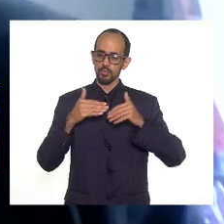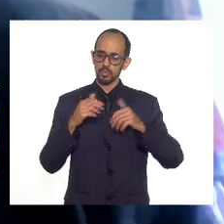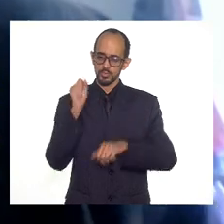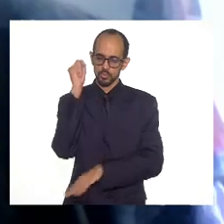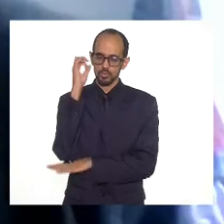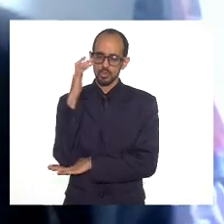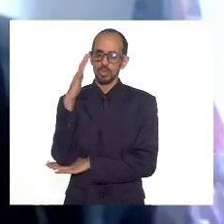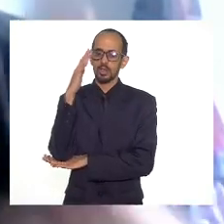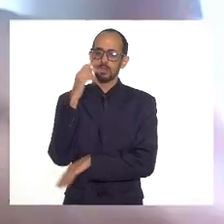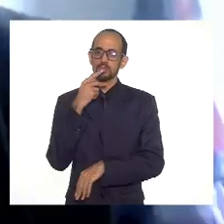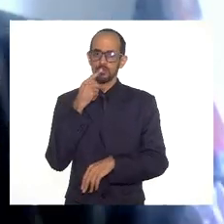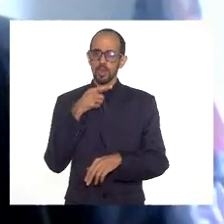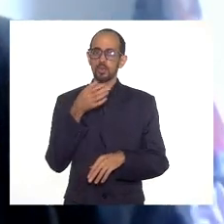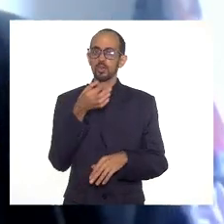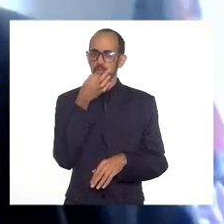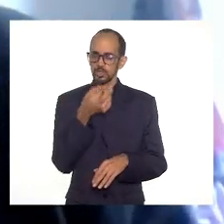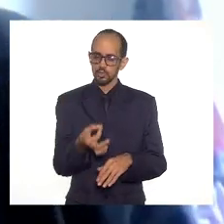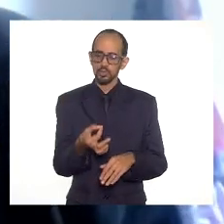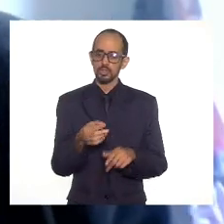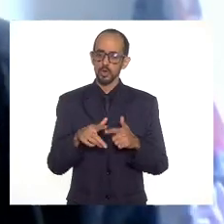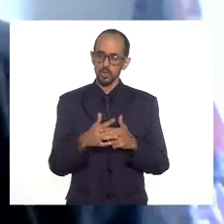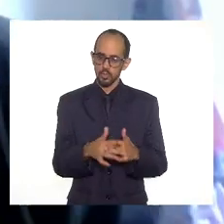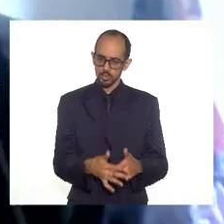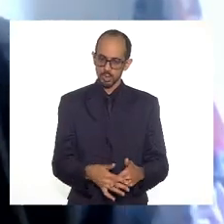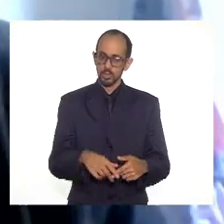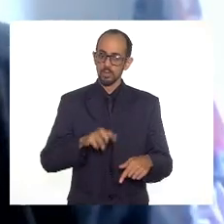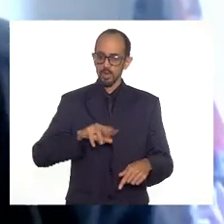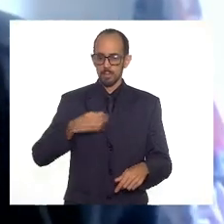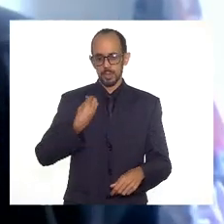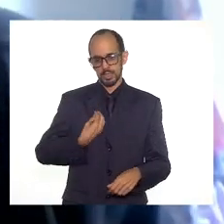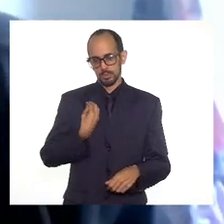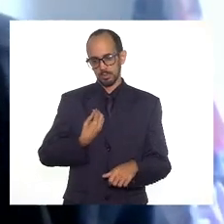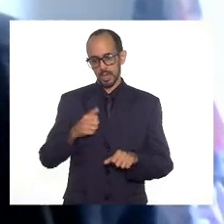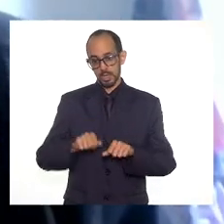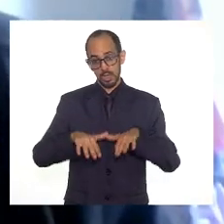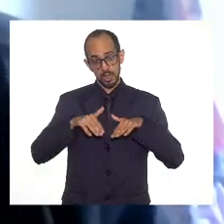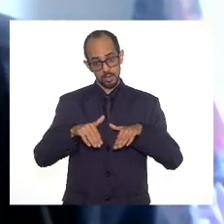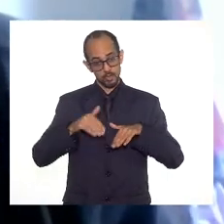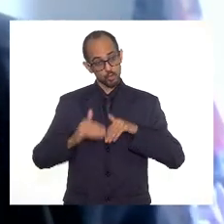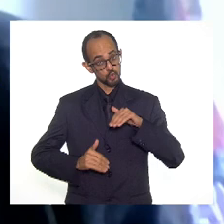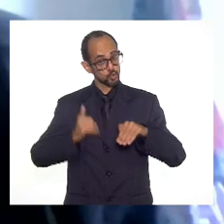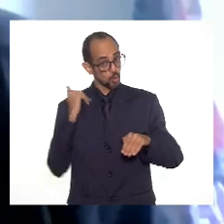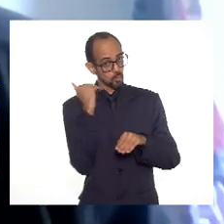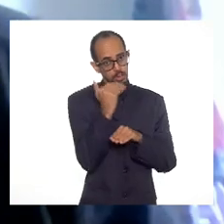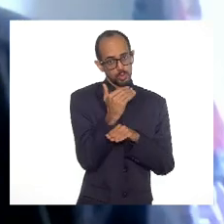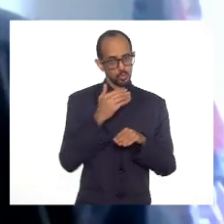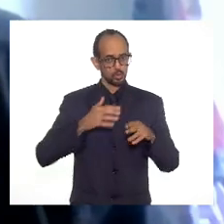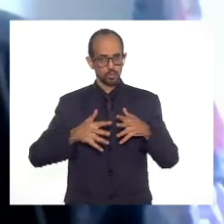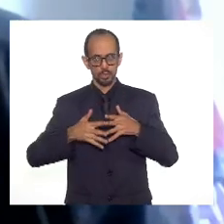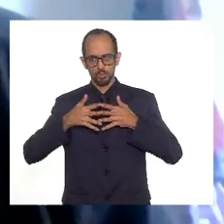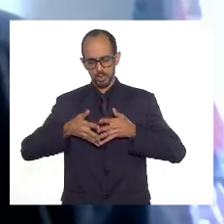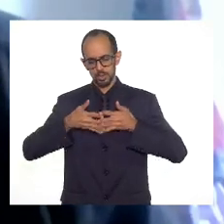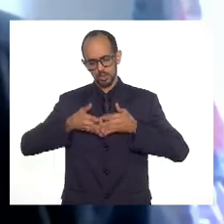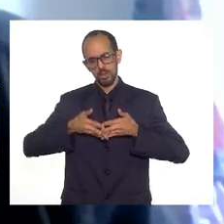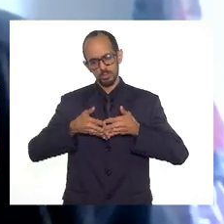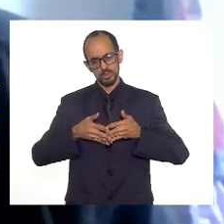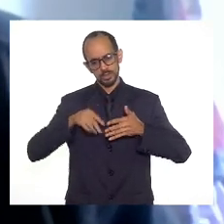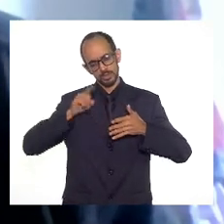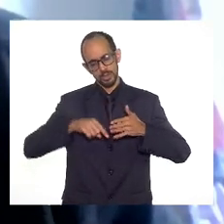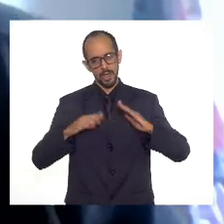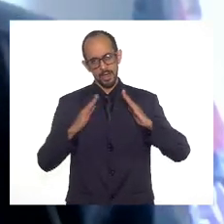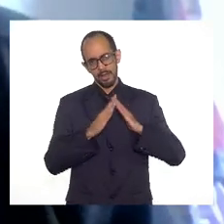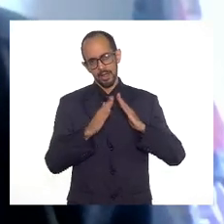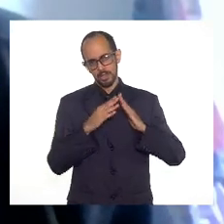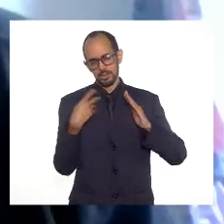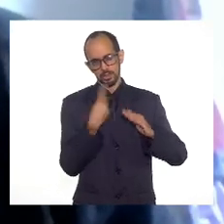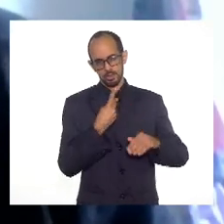favorável, fez sugestões e participará das audiências, sobretudo a de Petrópolis, naturalmente, que é a sua